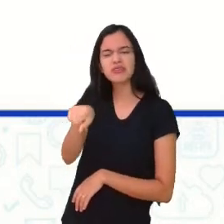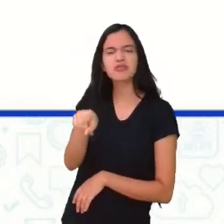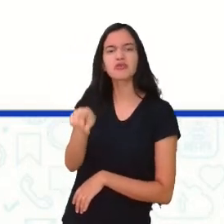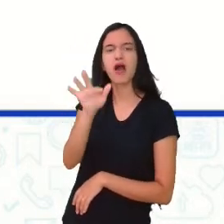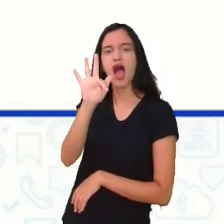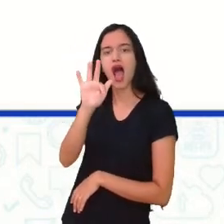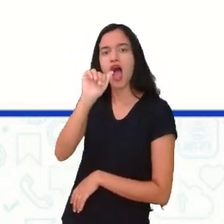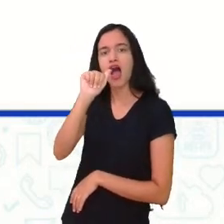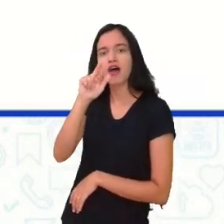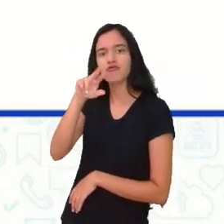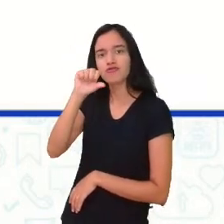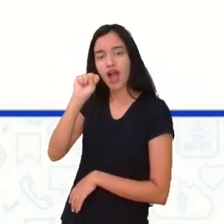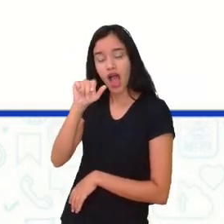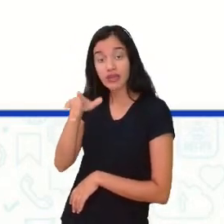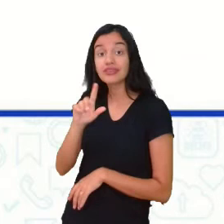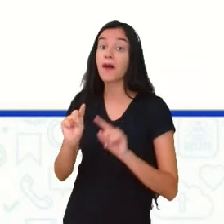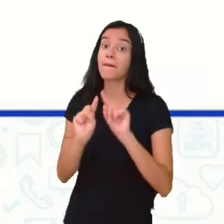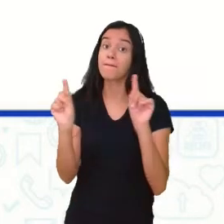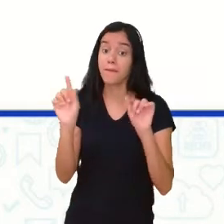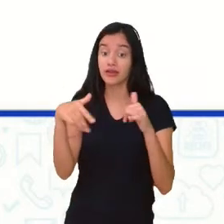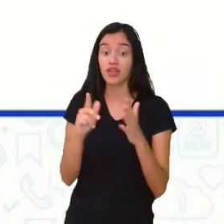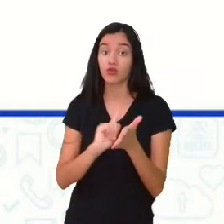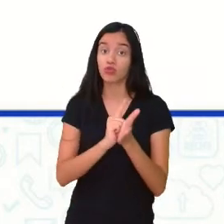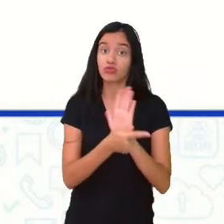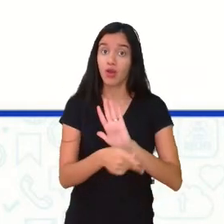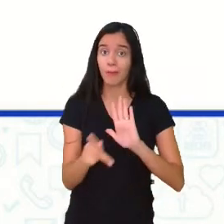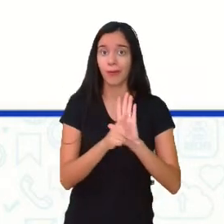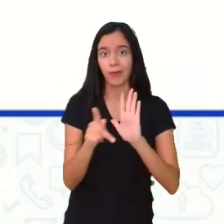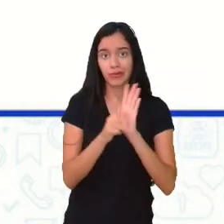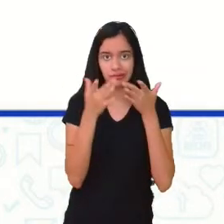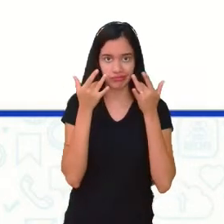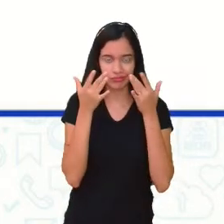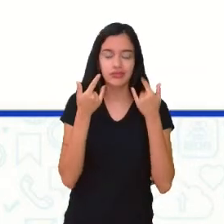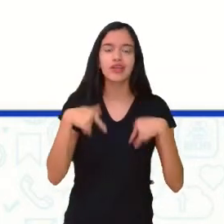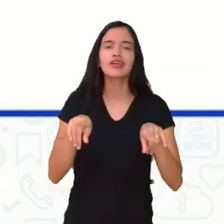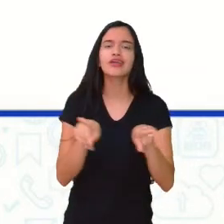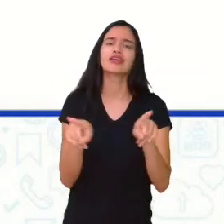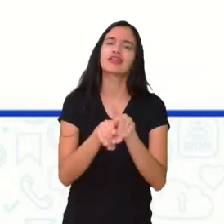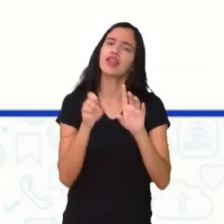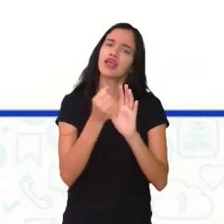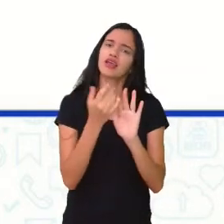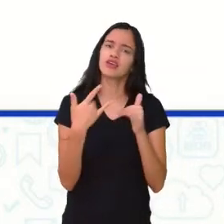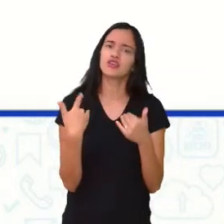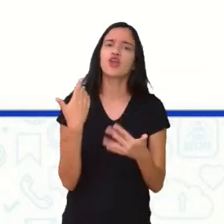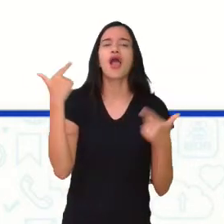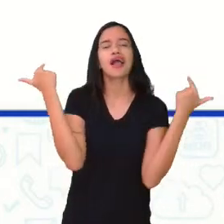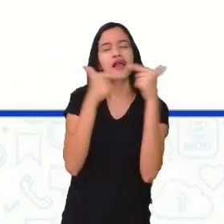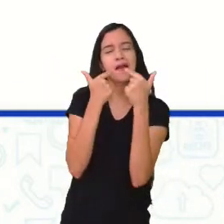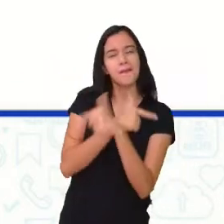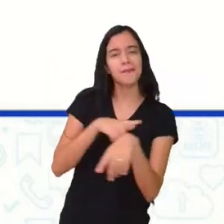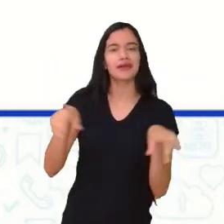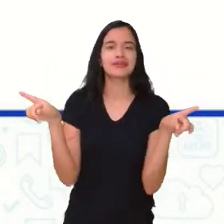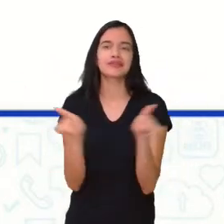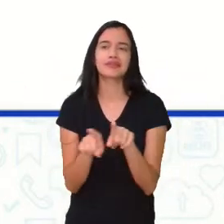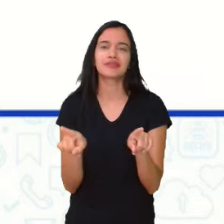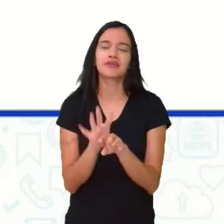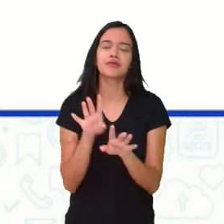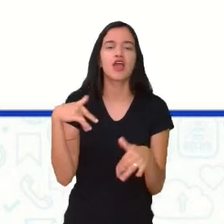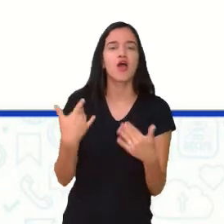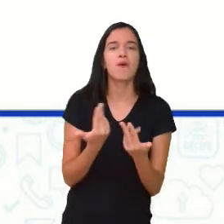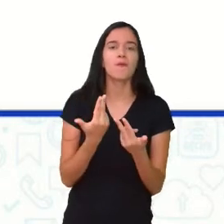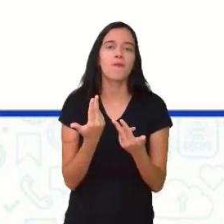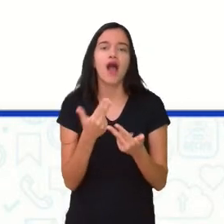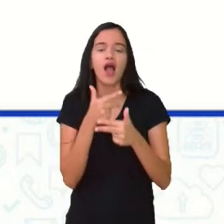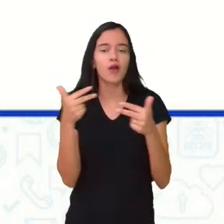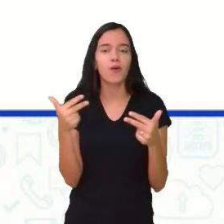farsa. Mas a farsa é um gênero do teatro e tem esse caráter mesmo de comédia, de sátira, né? Uma coisa